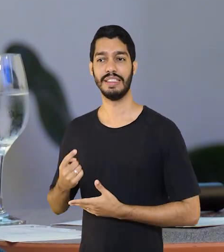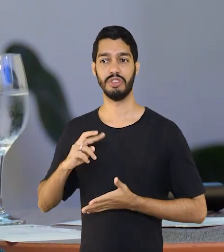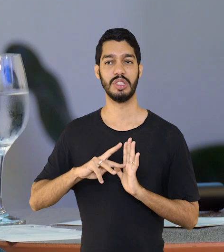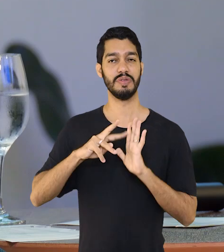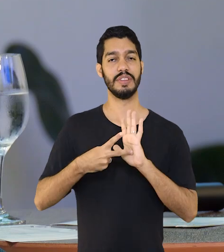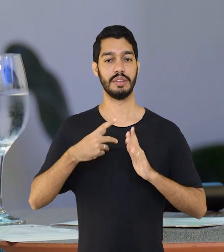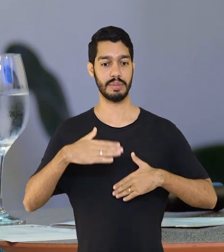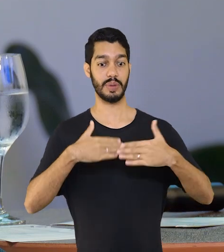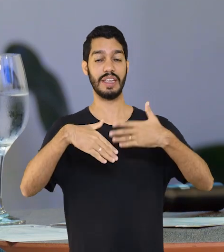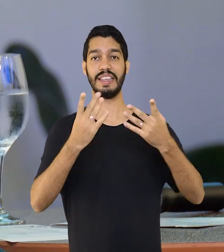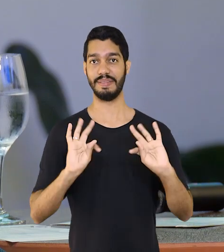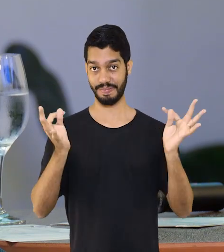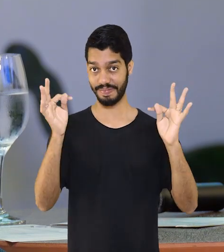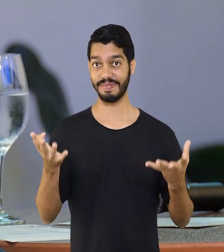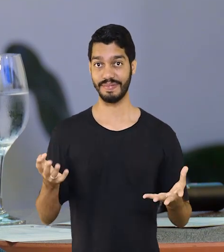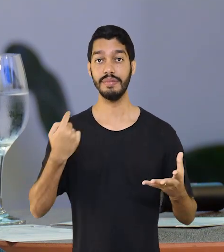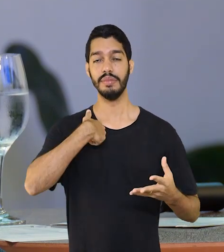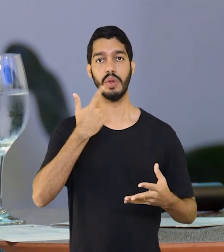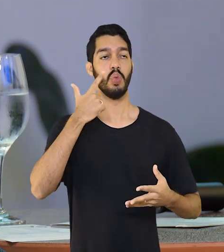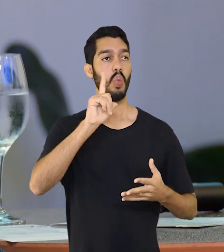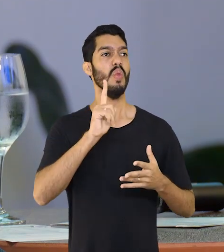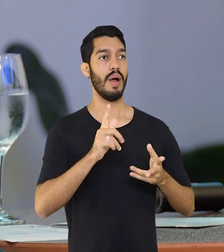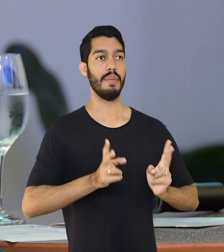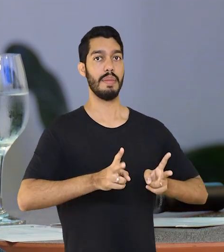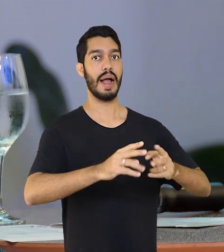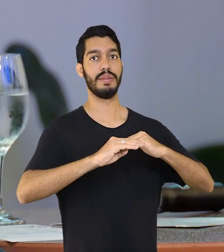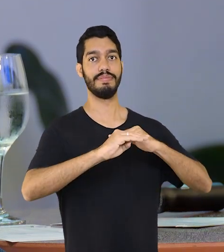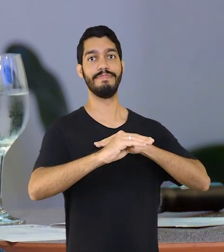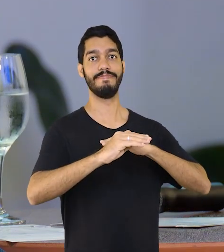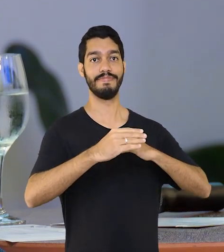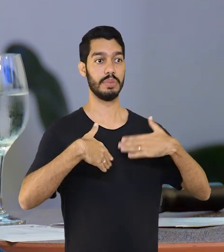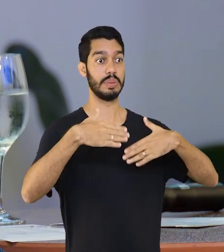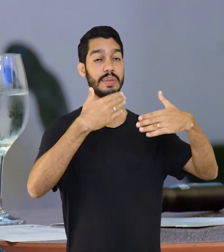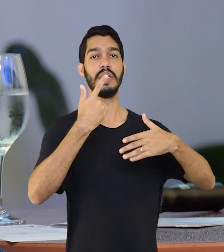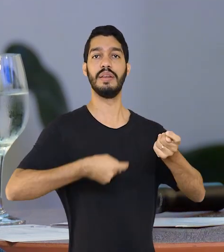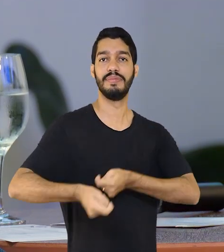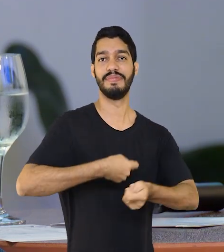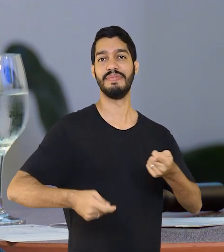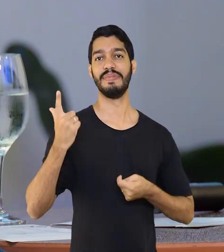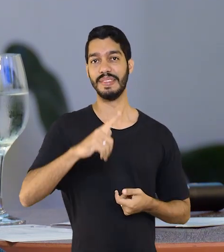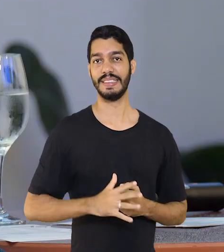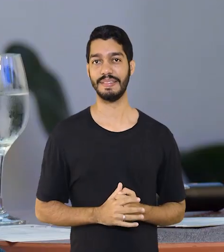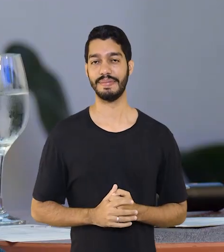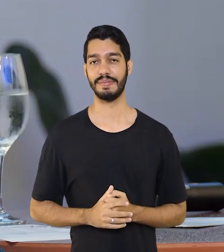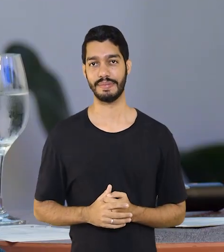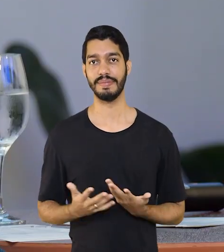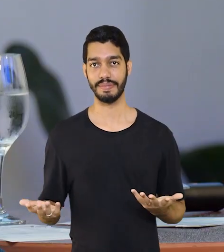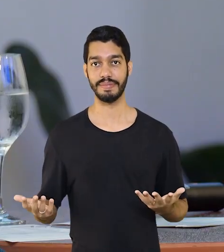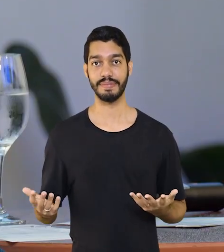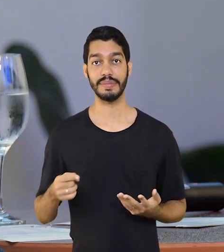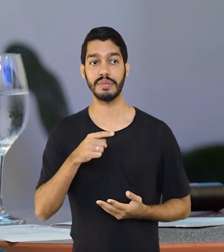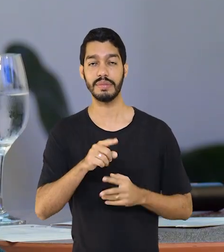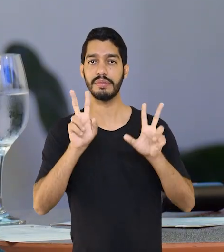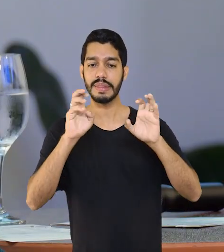do progresso, né, do progresso tecnológico, que você consegue sustentar o crescimento econômico. Então,